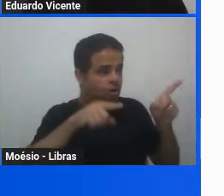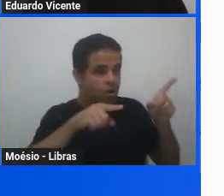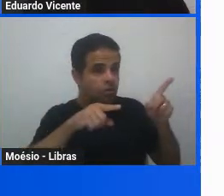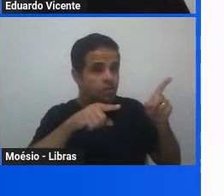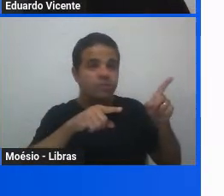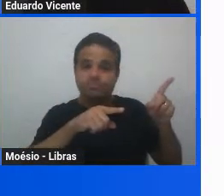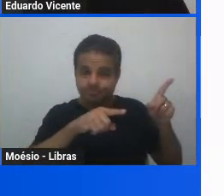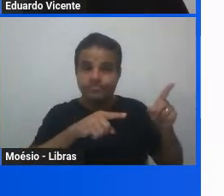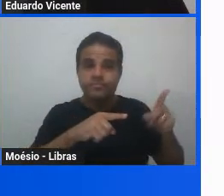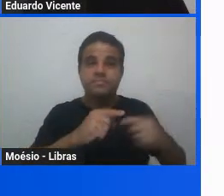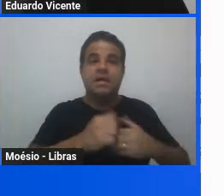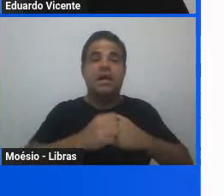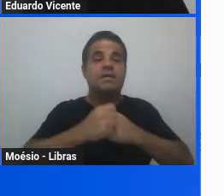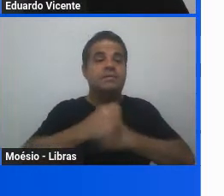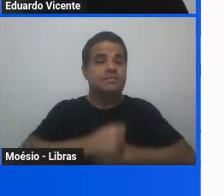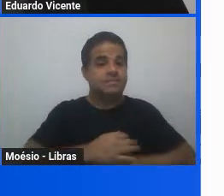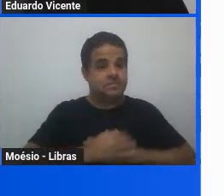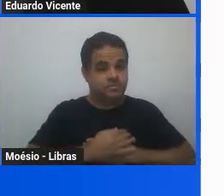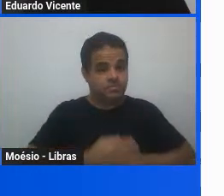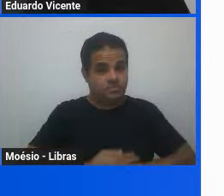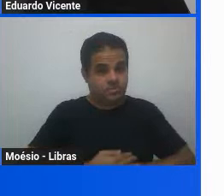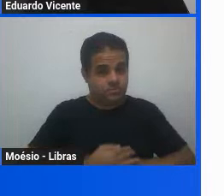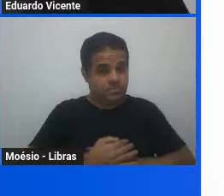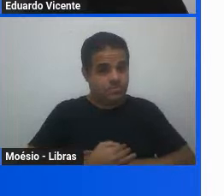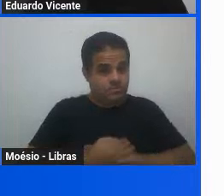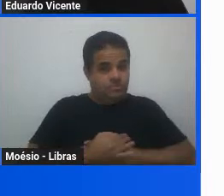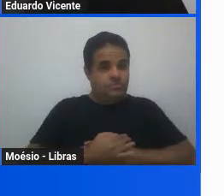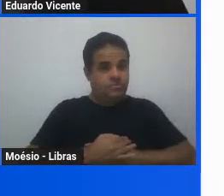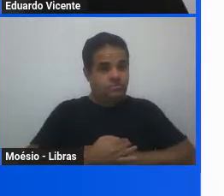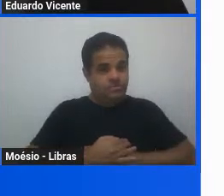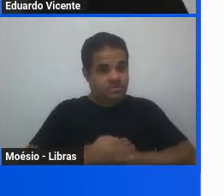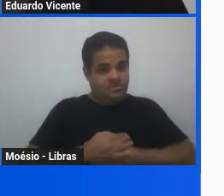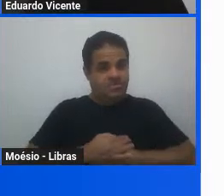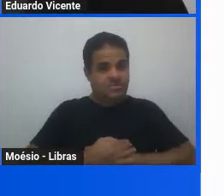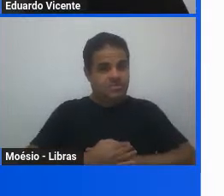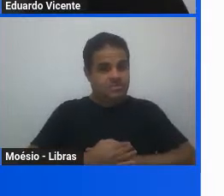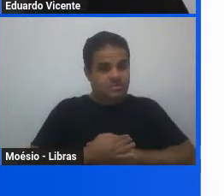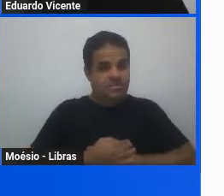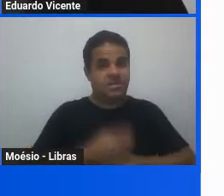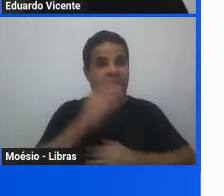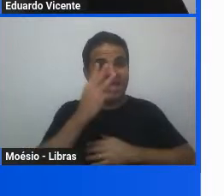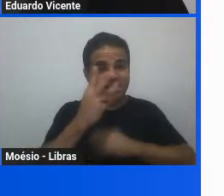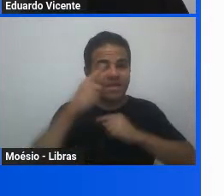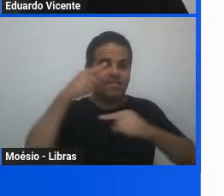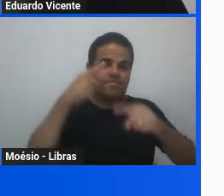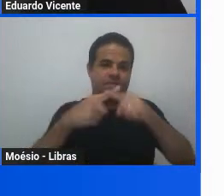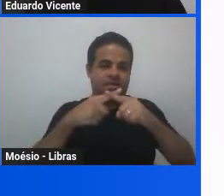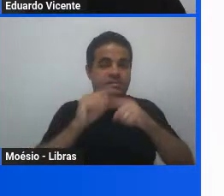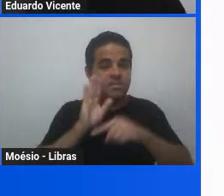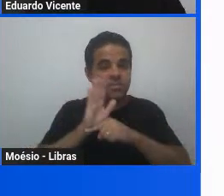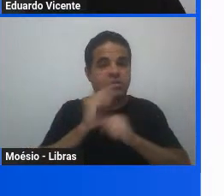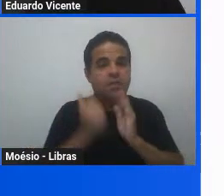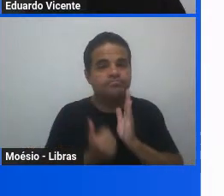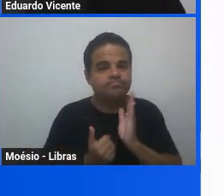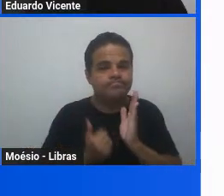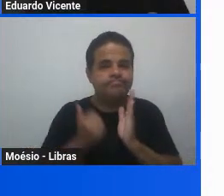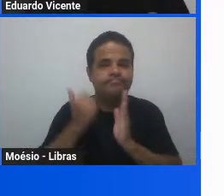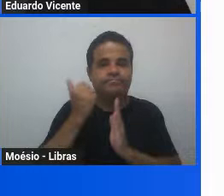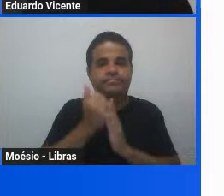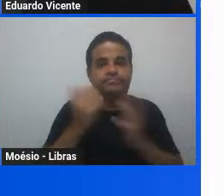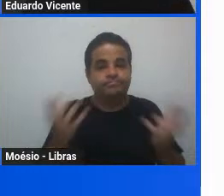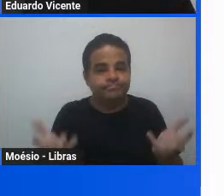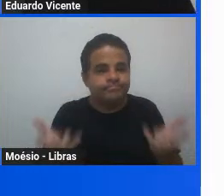golpear 3 vezes. A manobra ela vai ter um objetivo único, de aumentar a